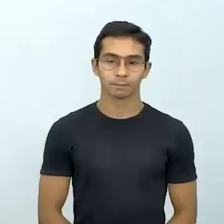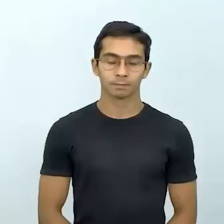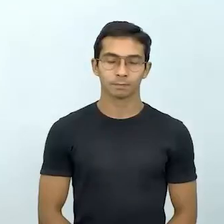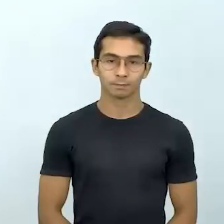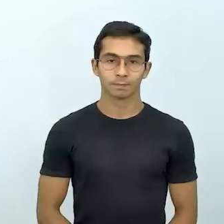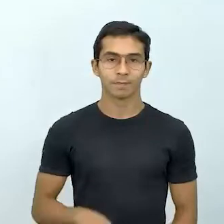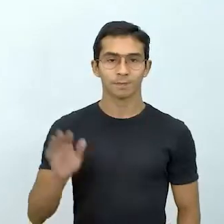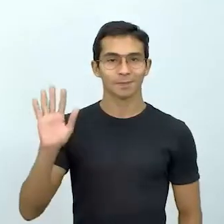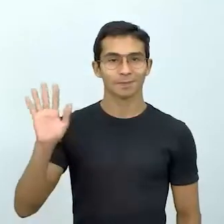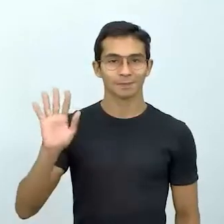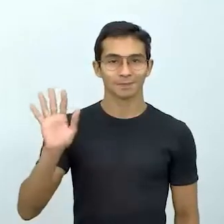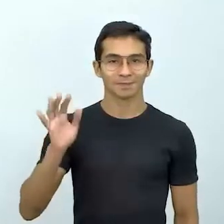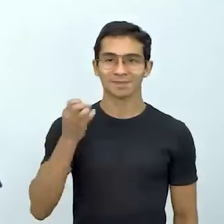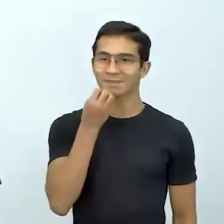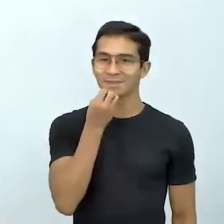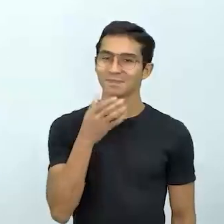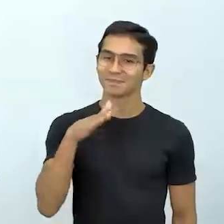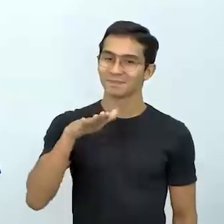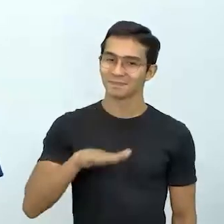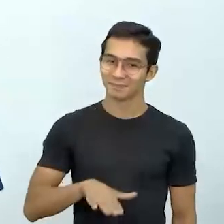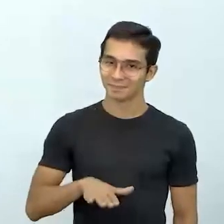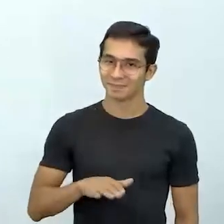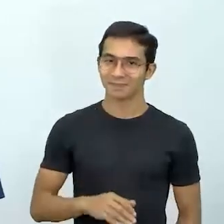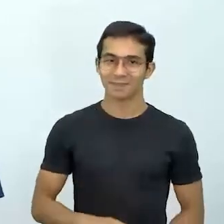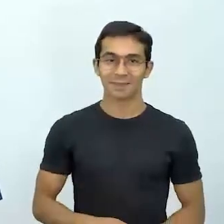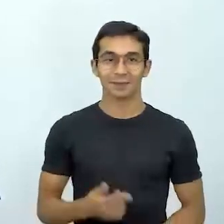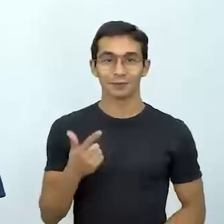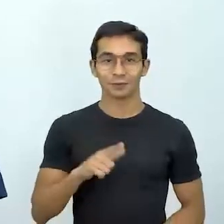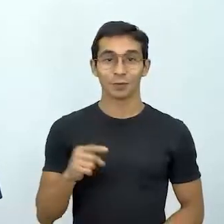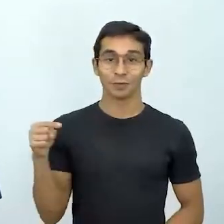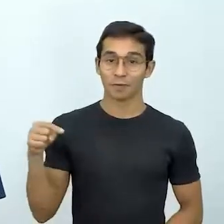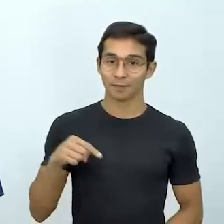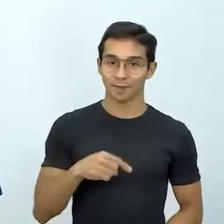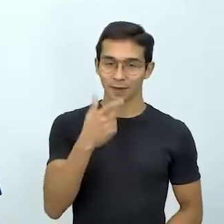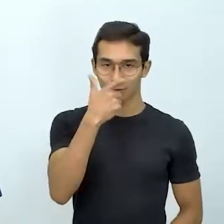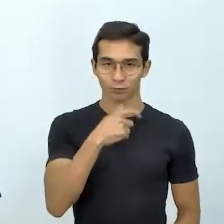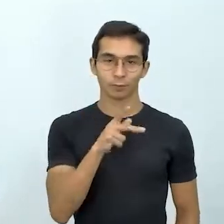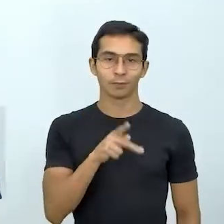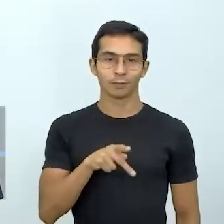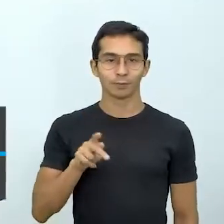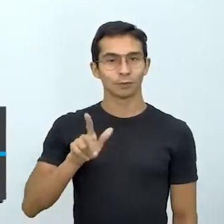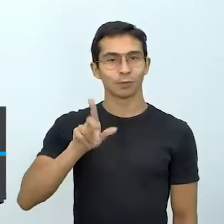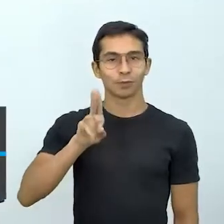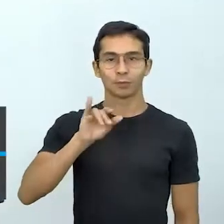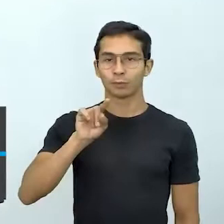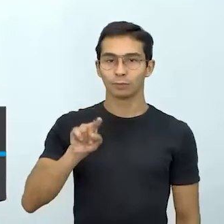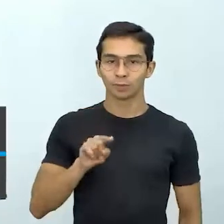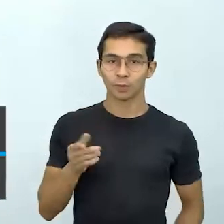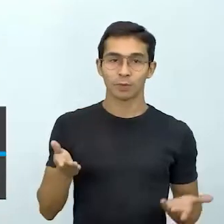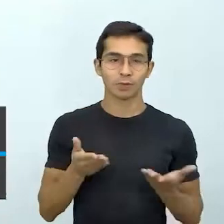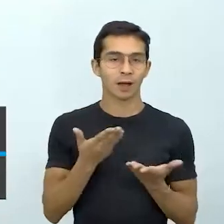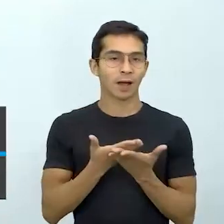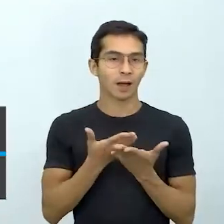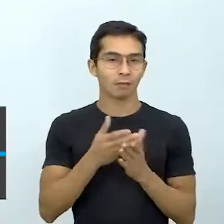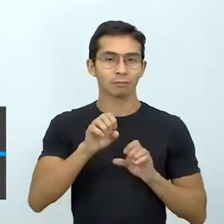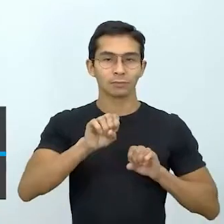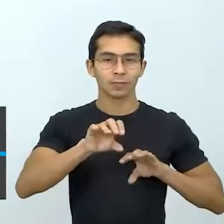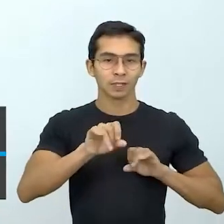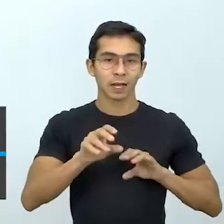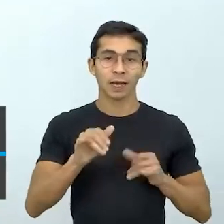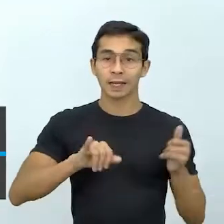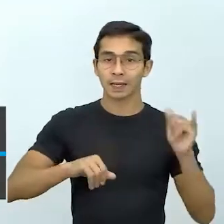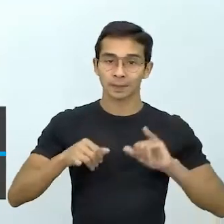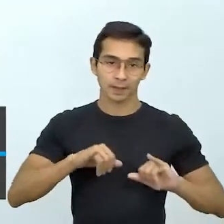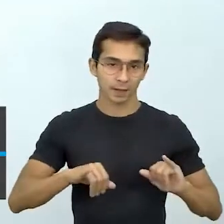Olá, boa tarde. Estou aqui mais uma vez, sou o professor Luiz e nós teremos mais uma aula de Química, falando hoje a respeito